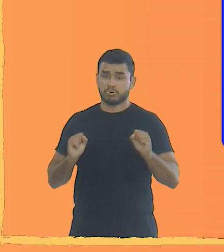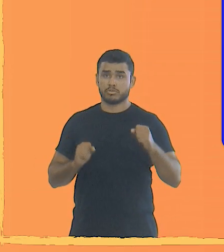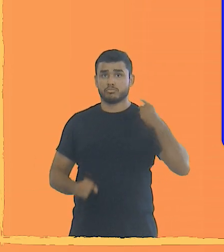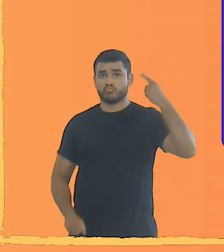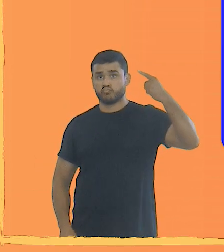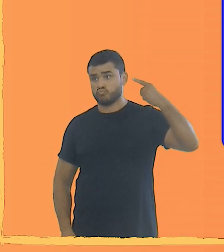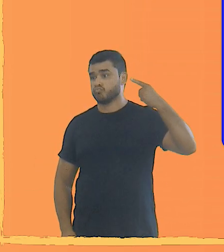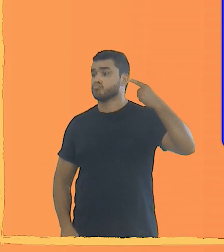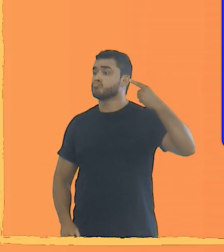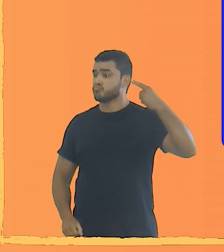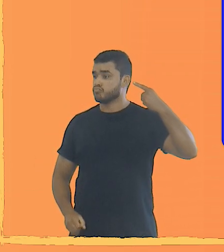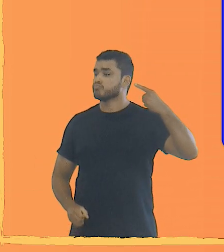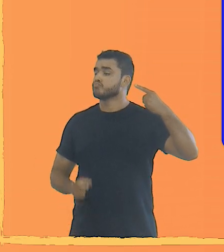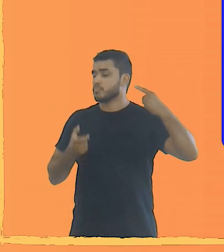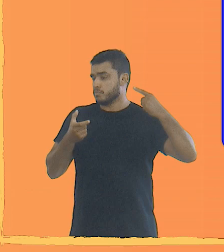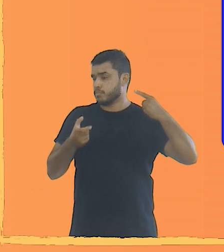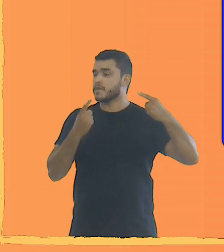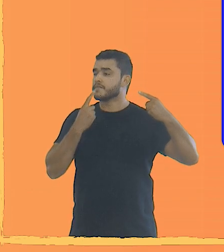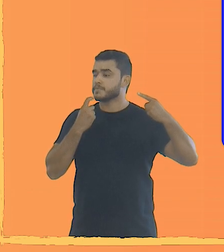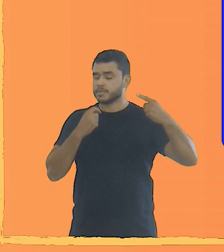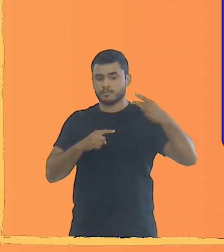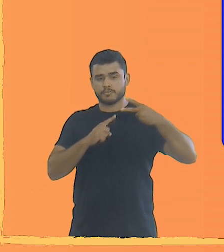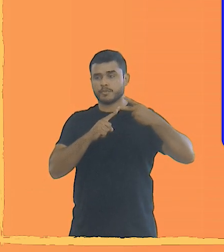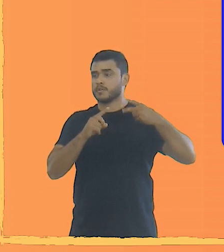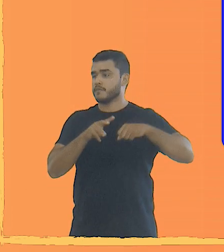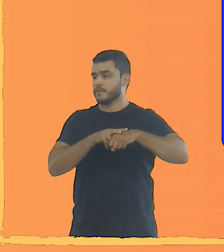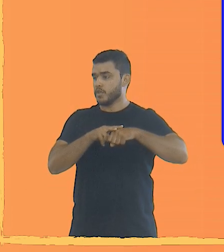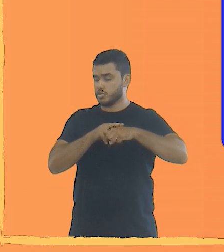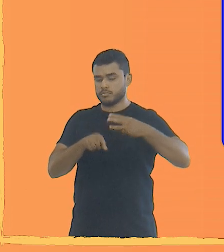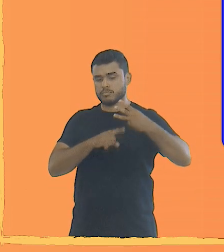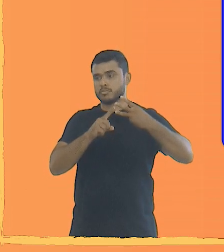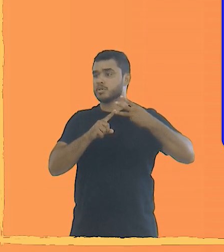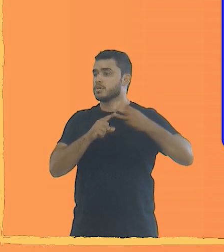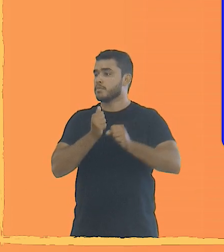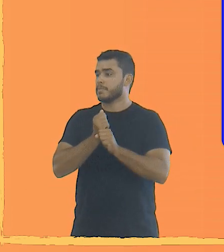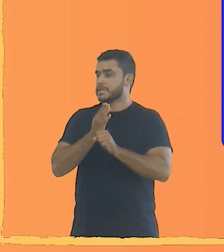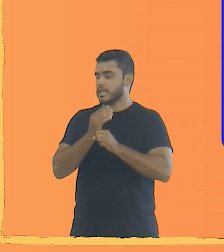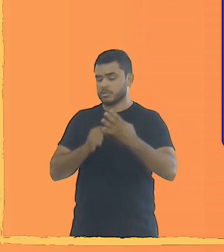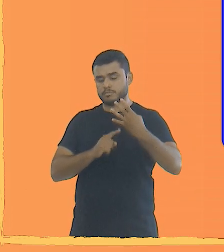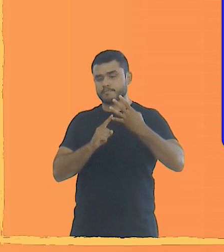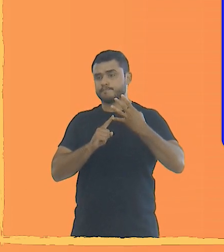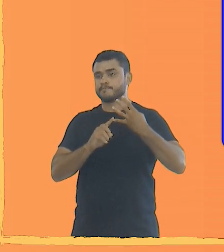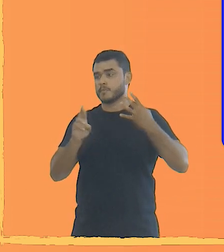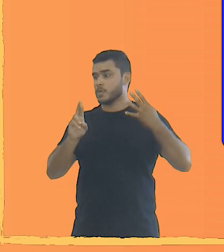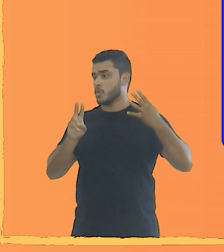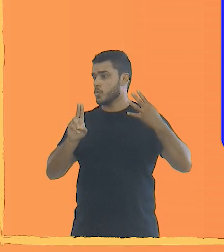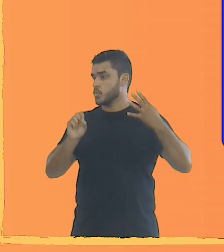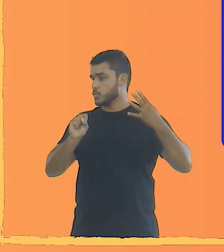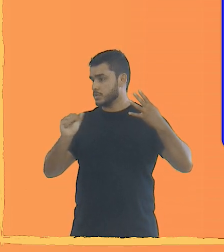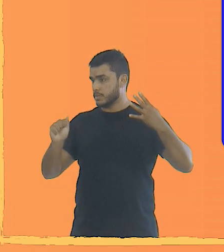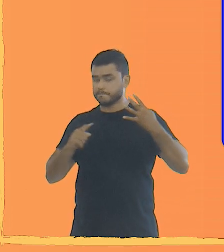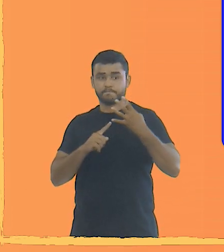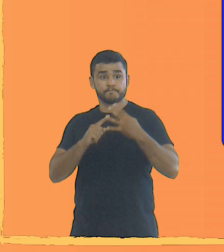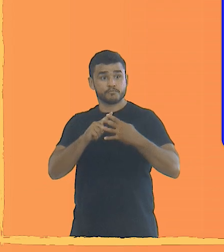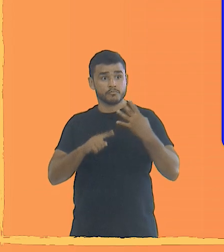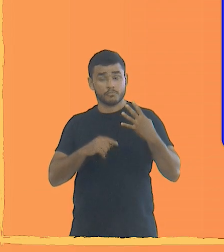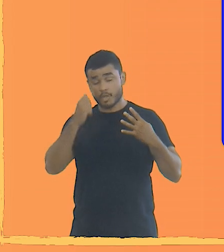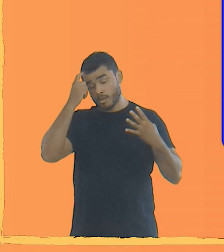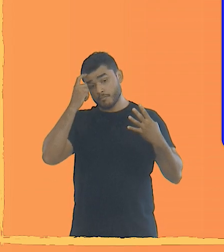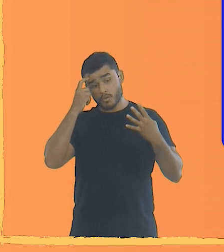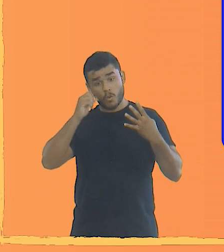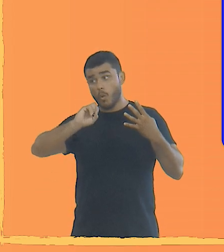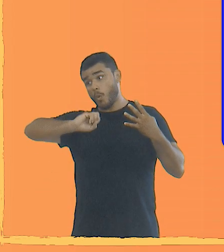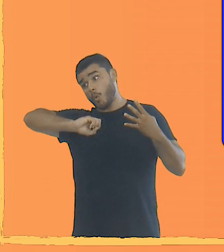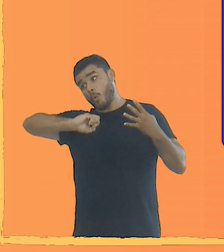tomate, salada verde, salada de batata, salada russa, e eu posso dizer assim, ó, eu não quero salada.